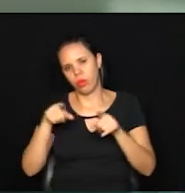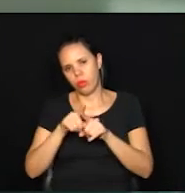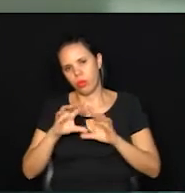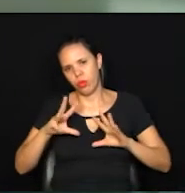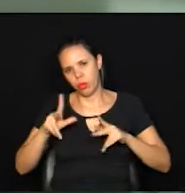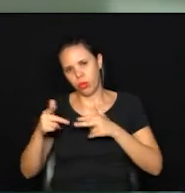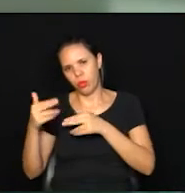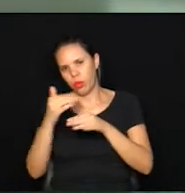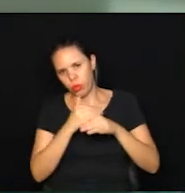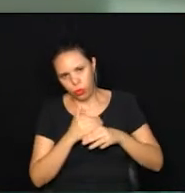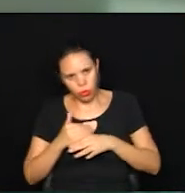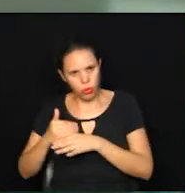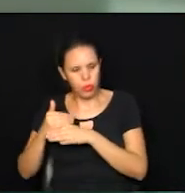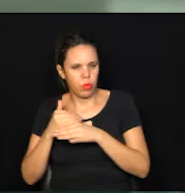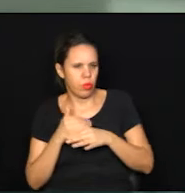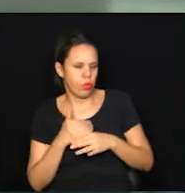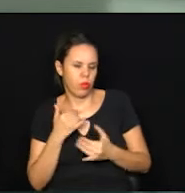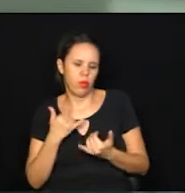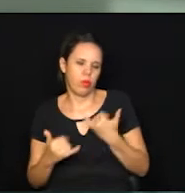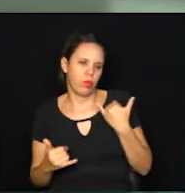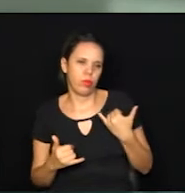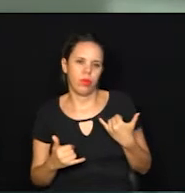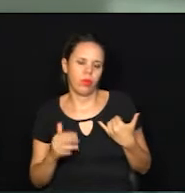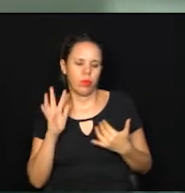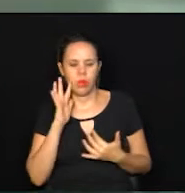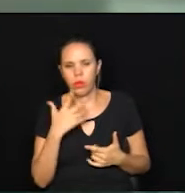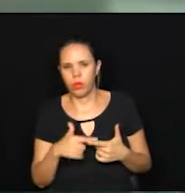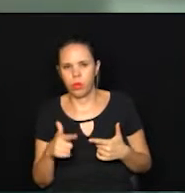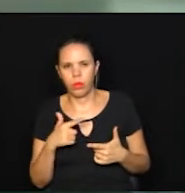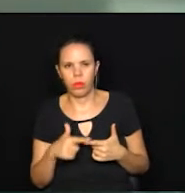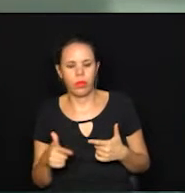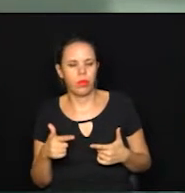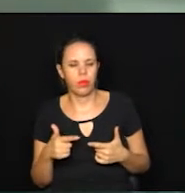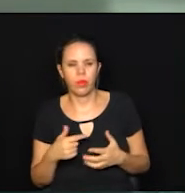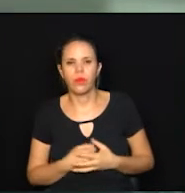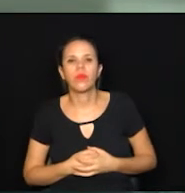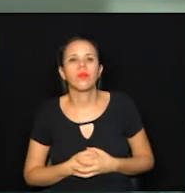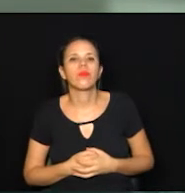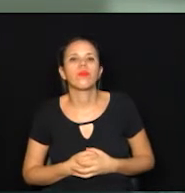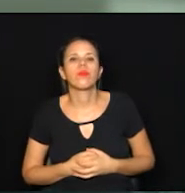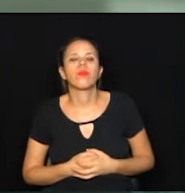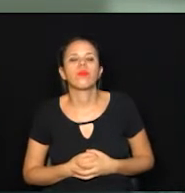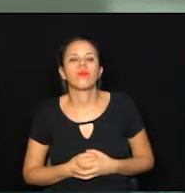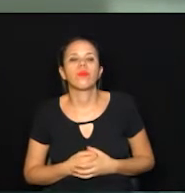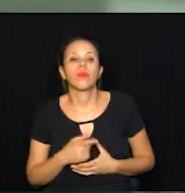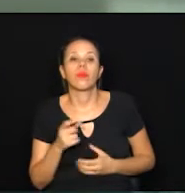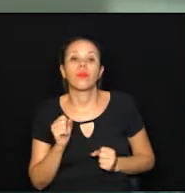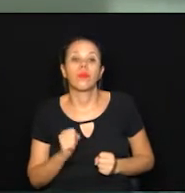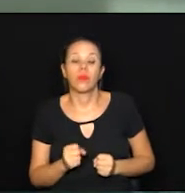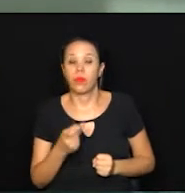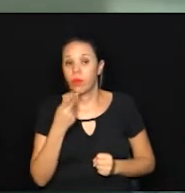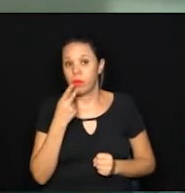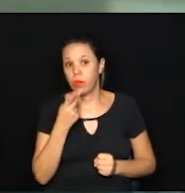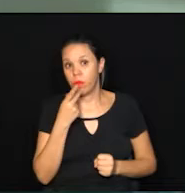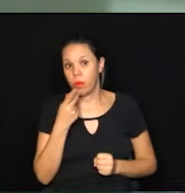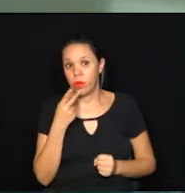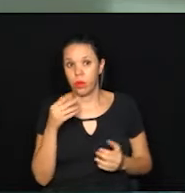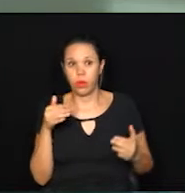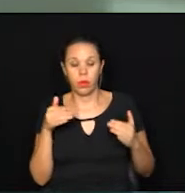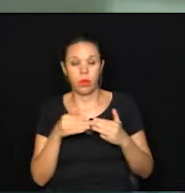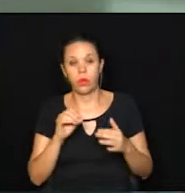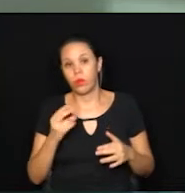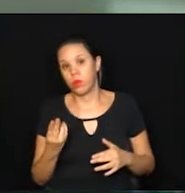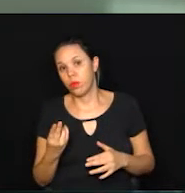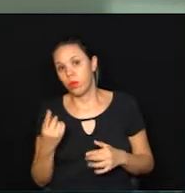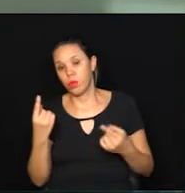agindo de uma forma muito parecida para resolver um problema em comum. Você pode ser um pária quando você